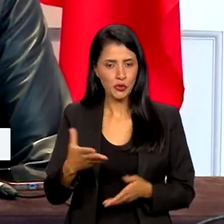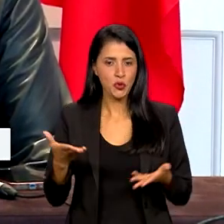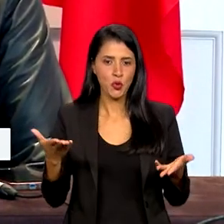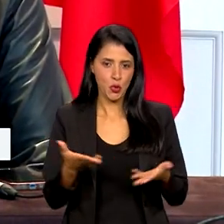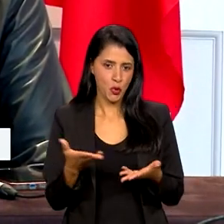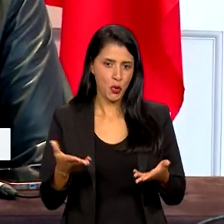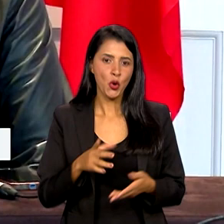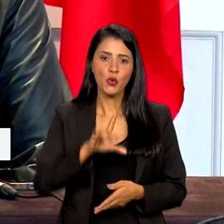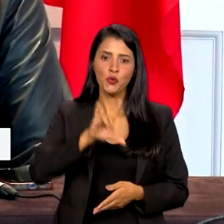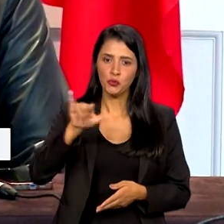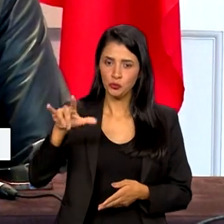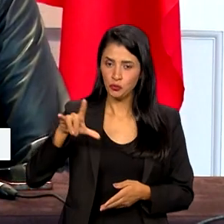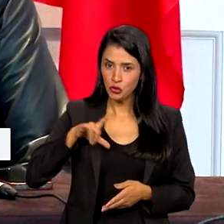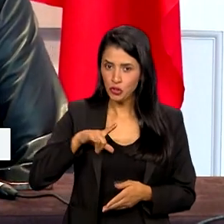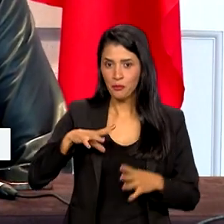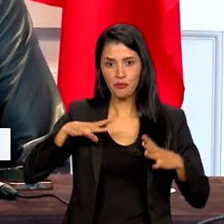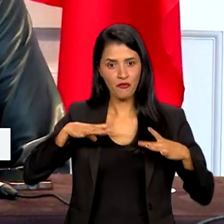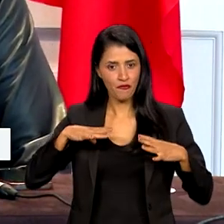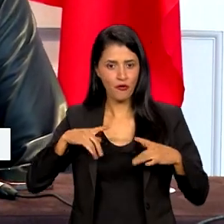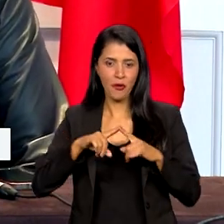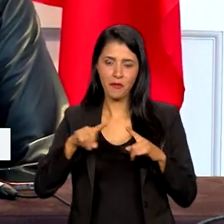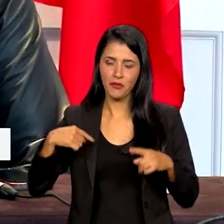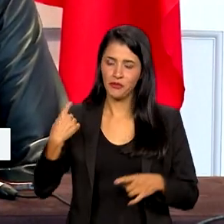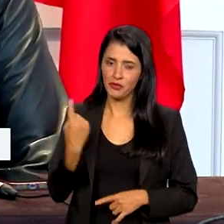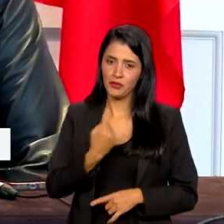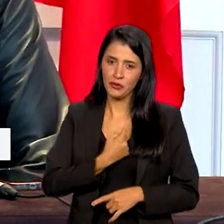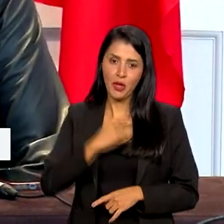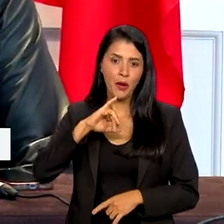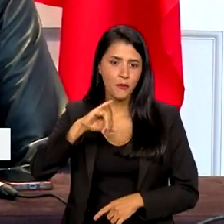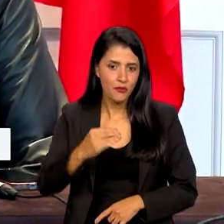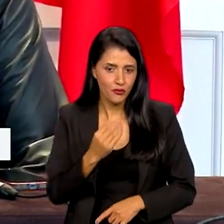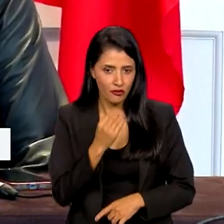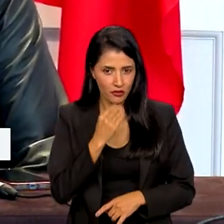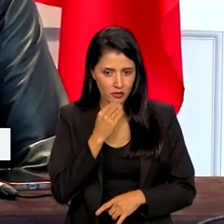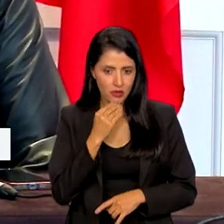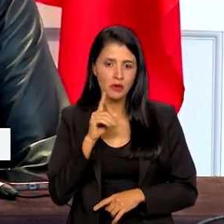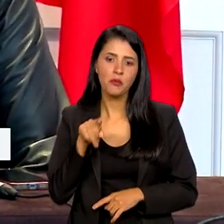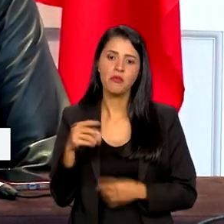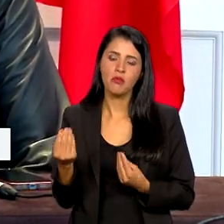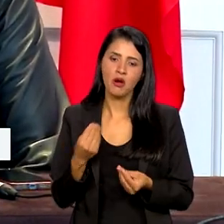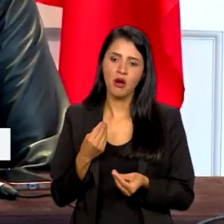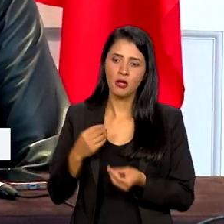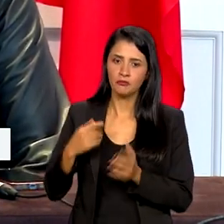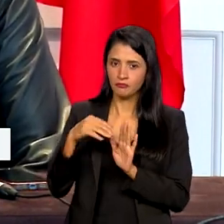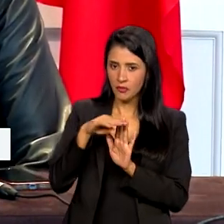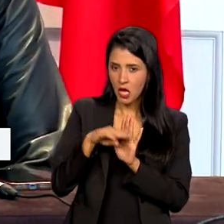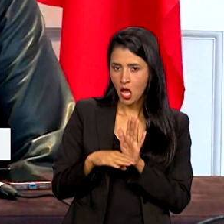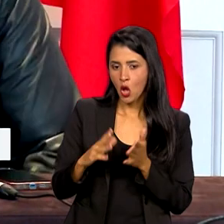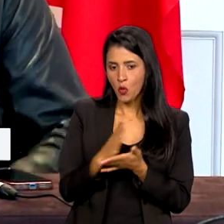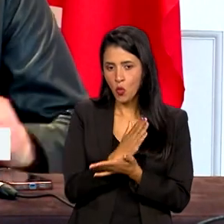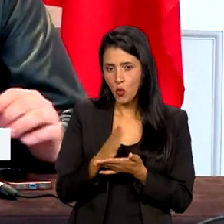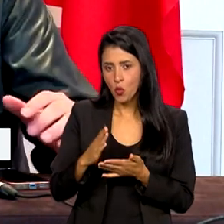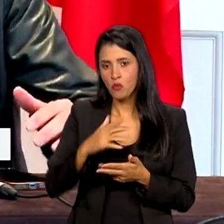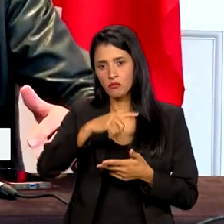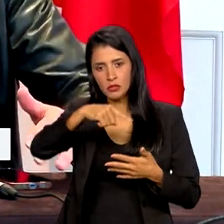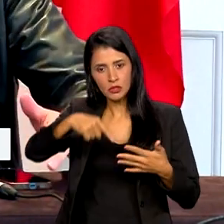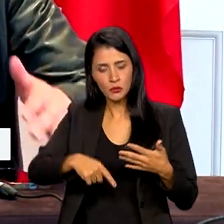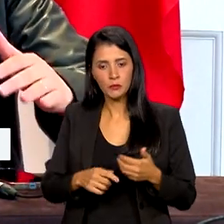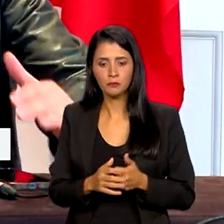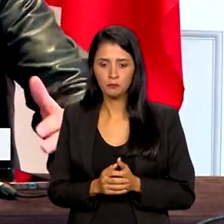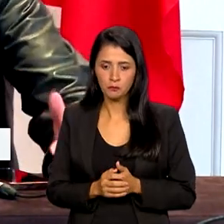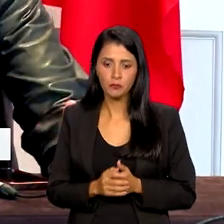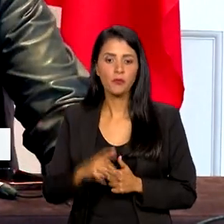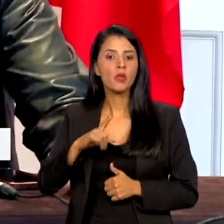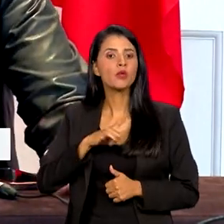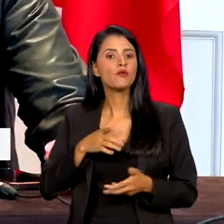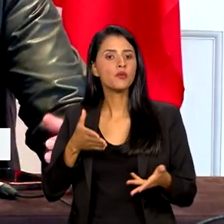hoje era um dia previsto para folga, mas nós aproveitamos para fazer algumas agendas. E nós